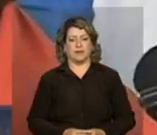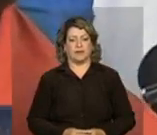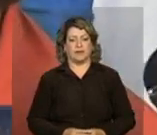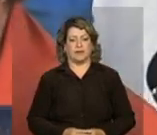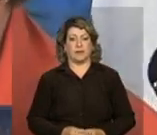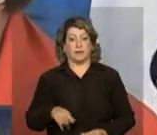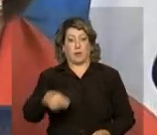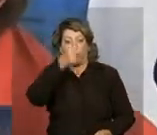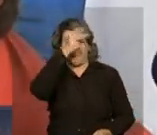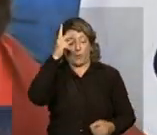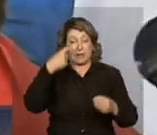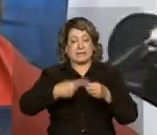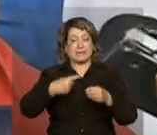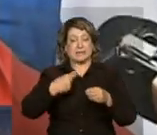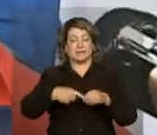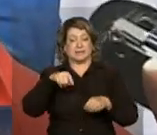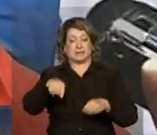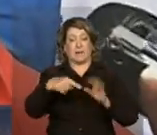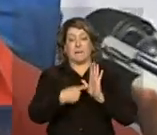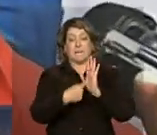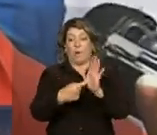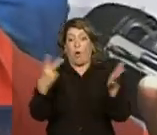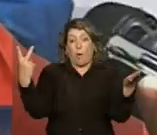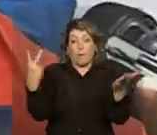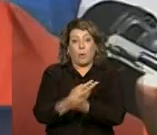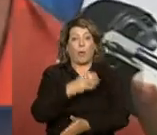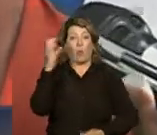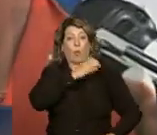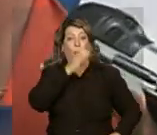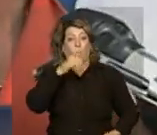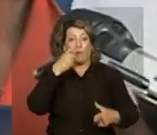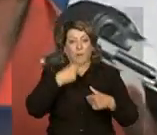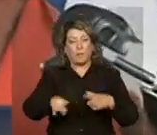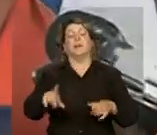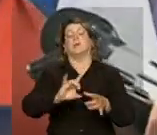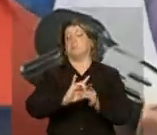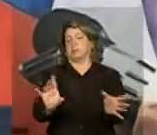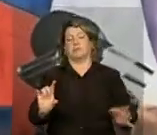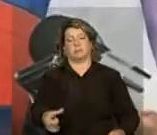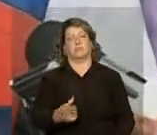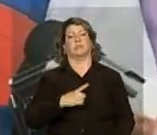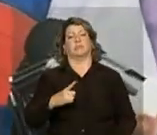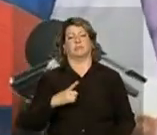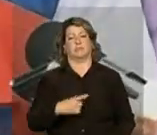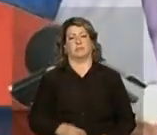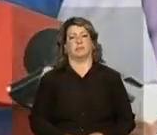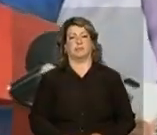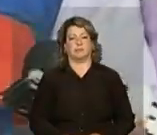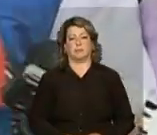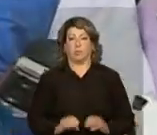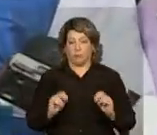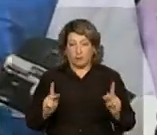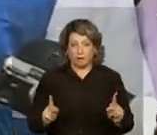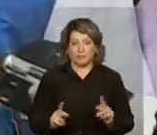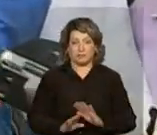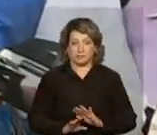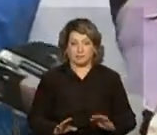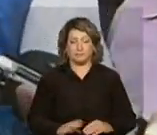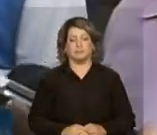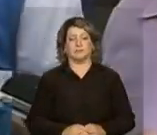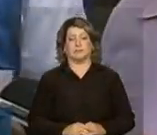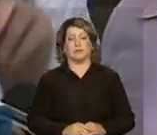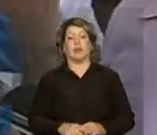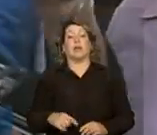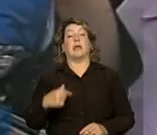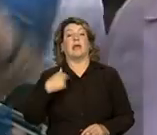O município apresentou seu estado de emergência. Está liberado. Está liberado. Tá, gente. Eu fui